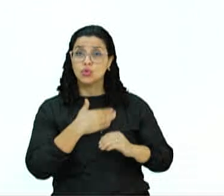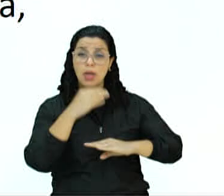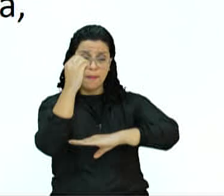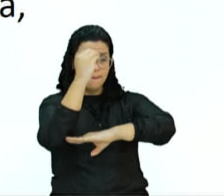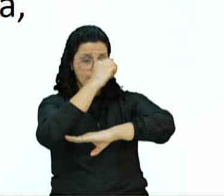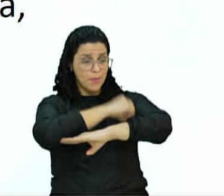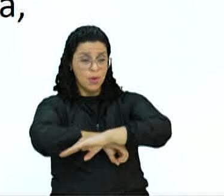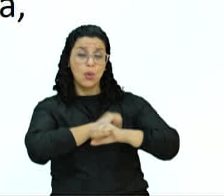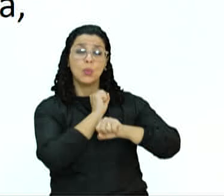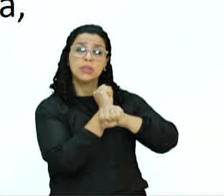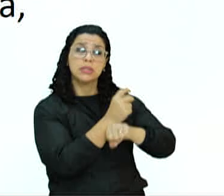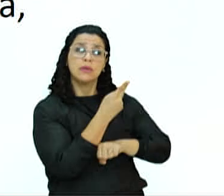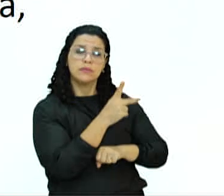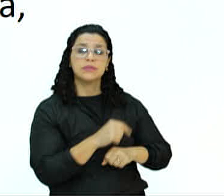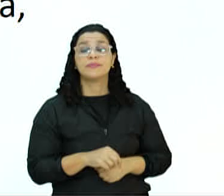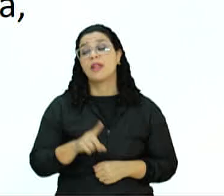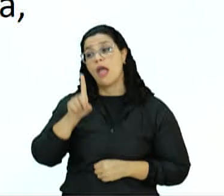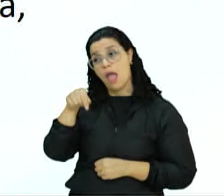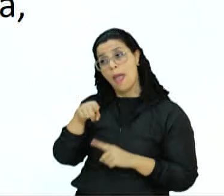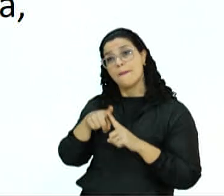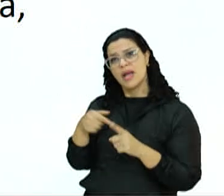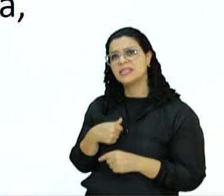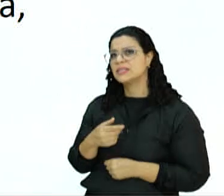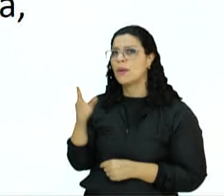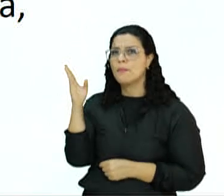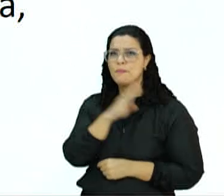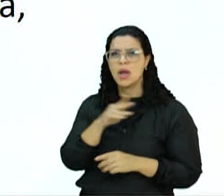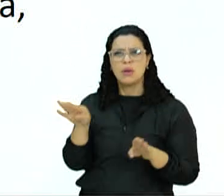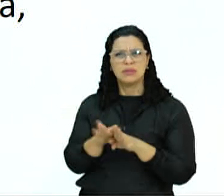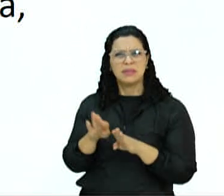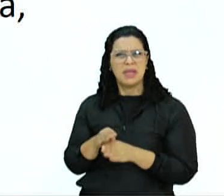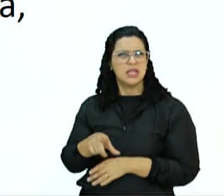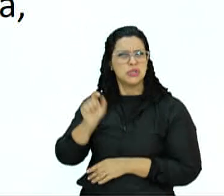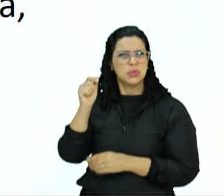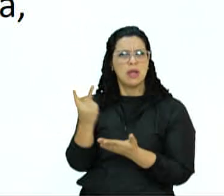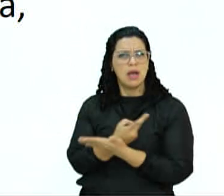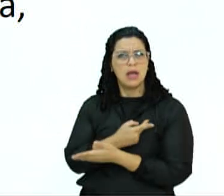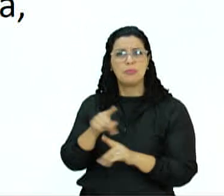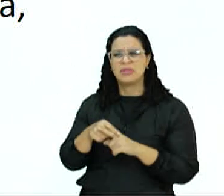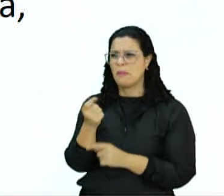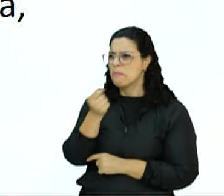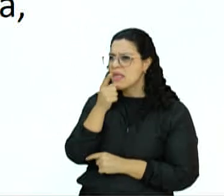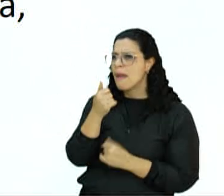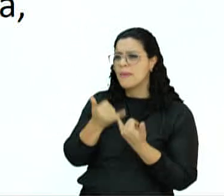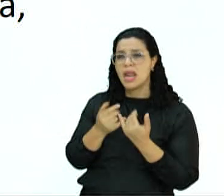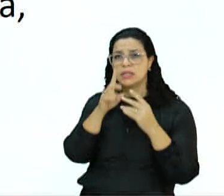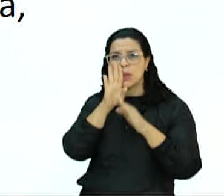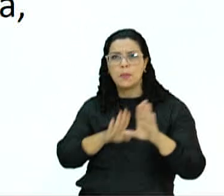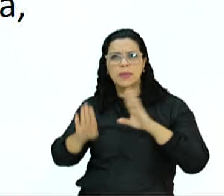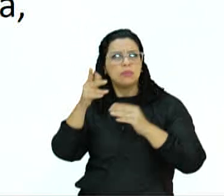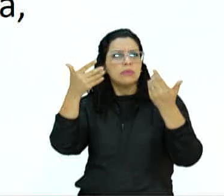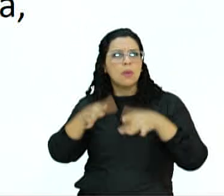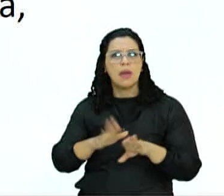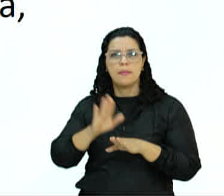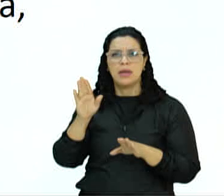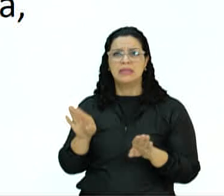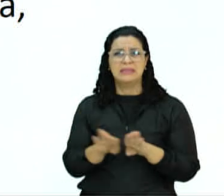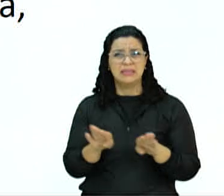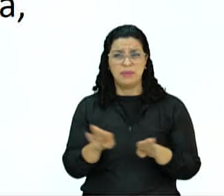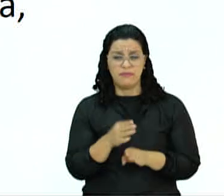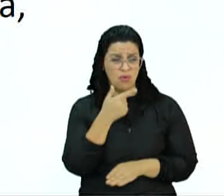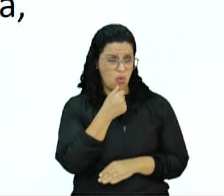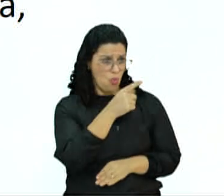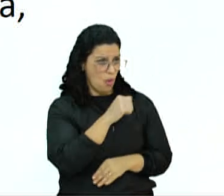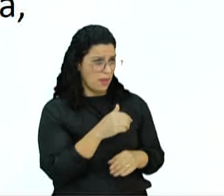escravo. É, mas fiz mal. Pode ser muito engraçado, mas não quero me arriscar mais. Ele é tão rico